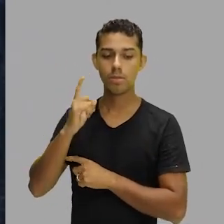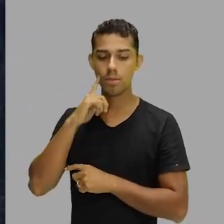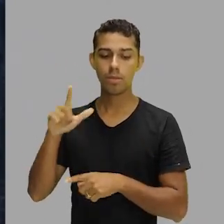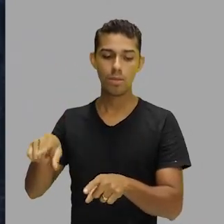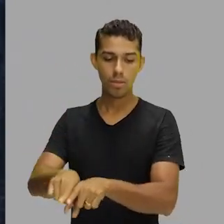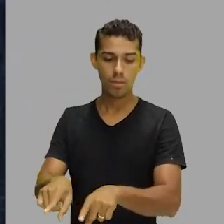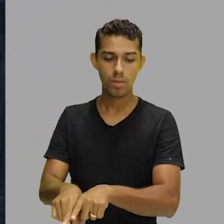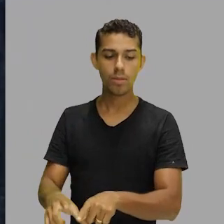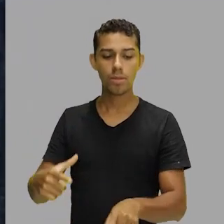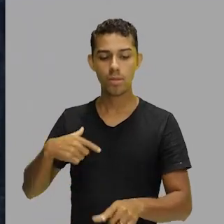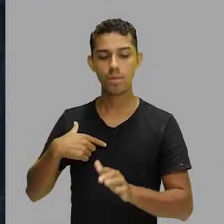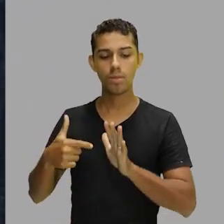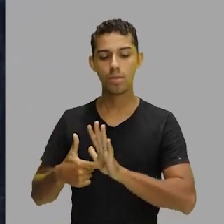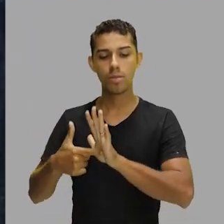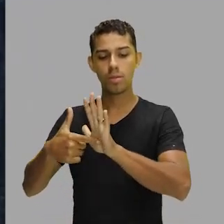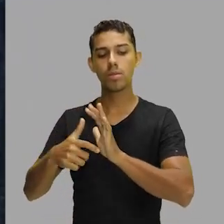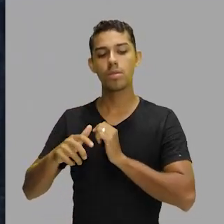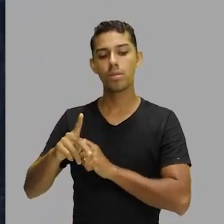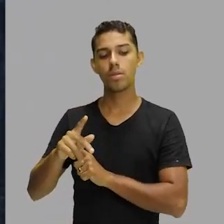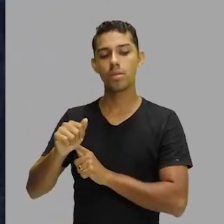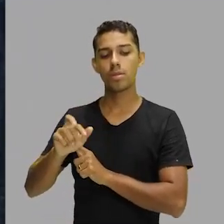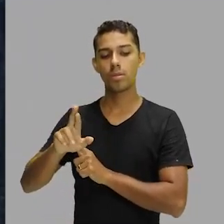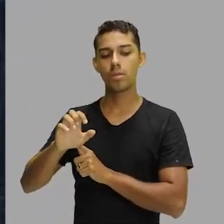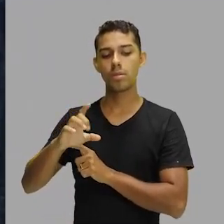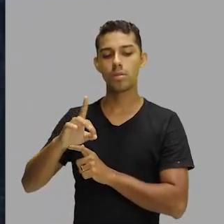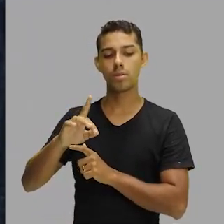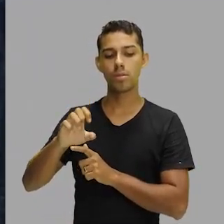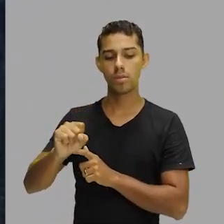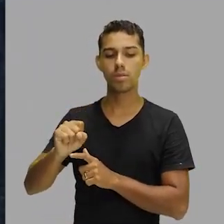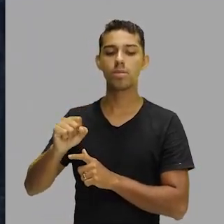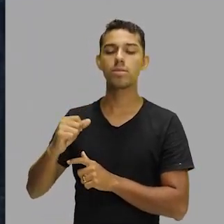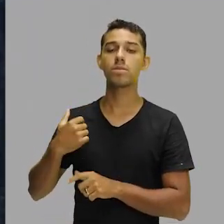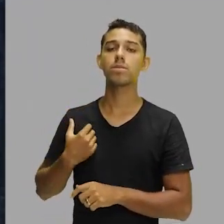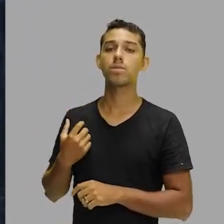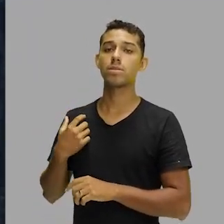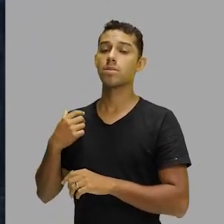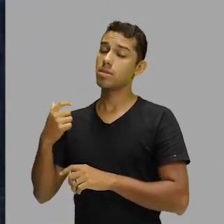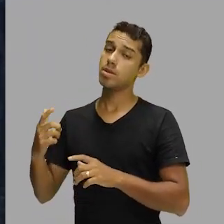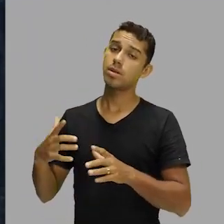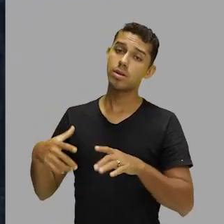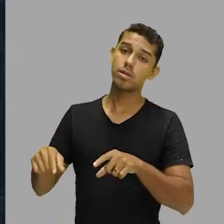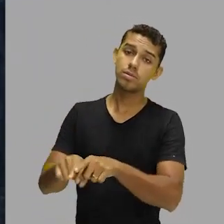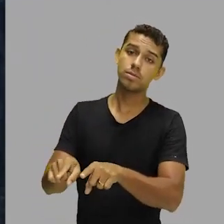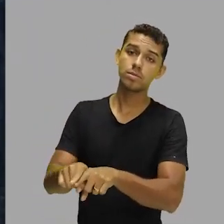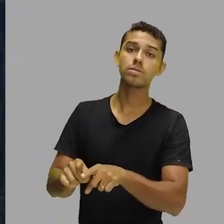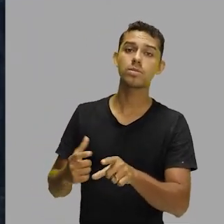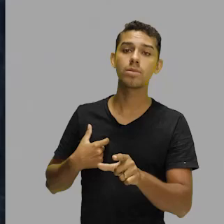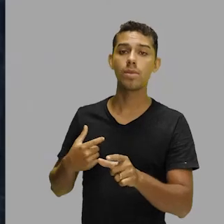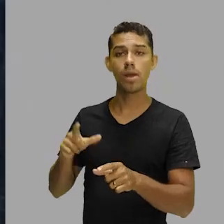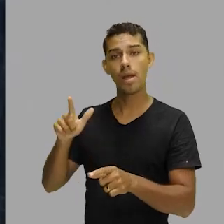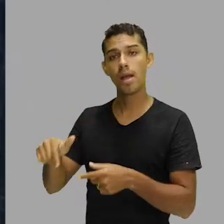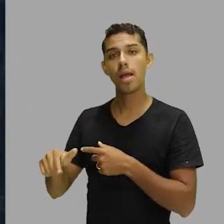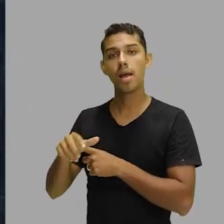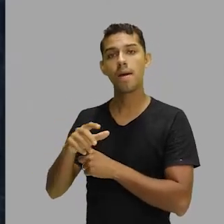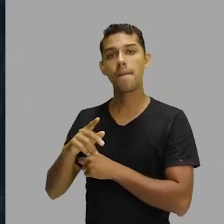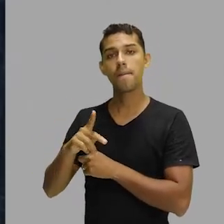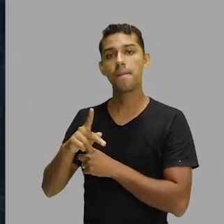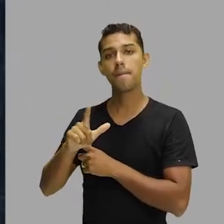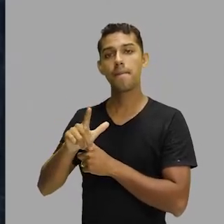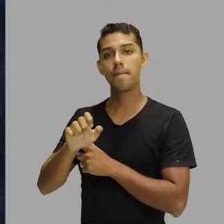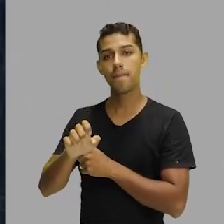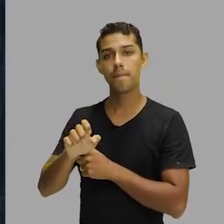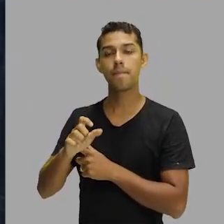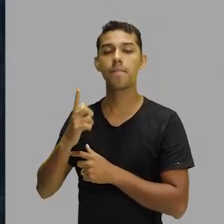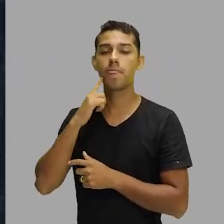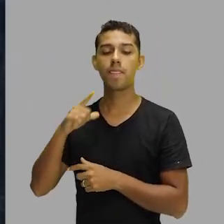parede celular, ou seja, além da membrana plasmática, que eu considero como se fosse a pele da célula, ele possui